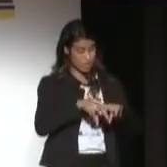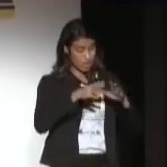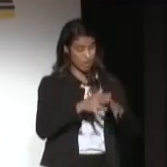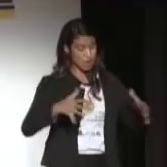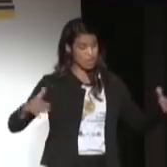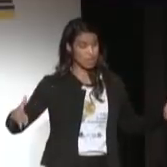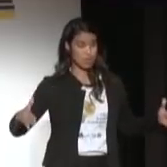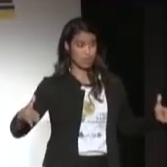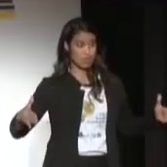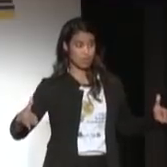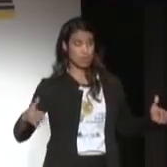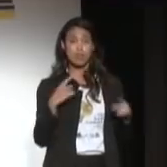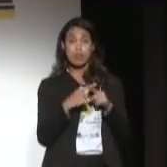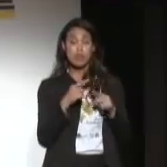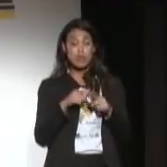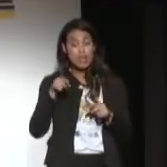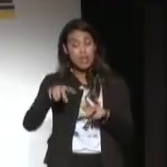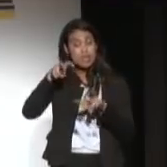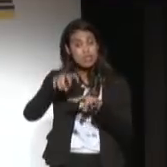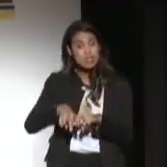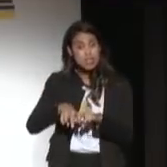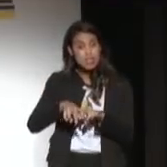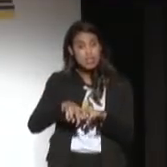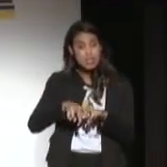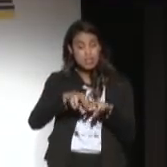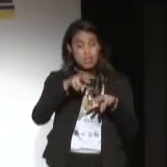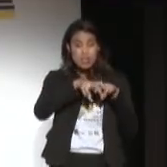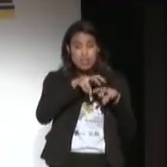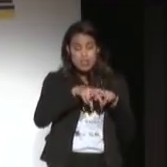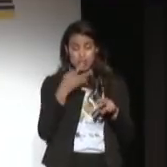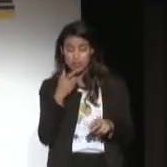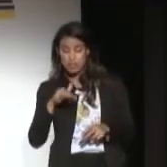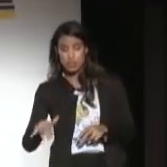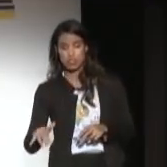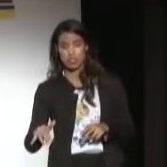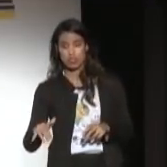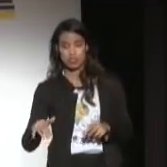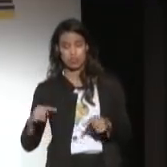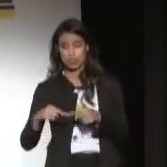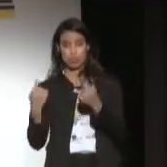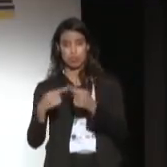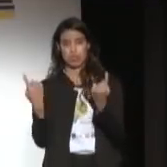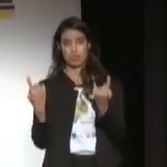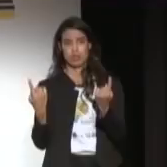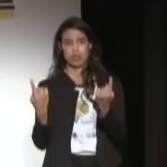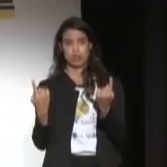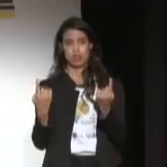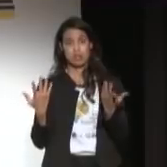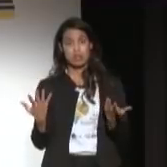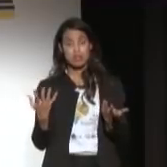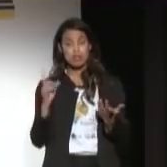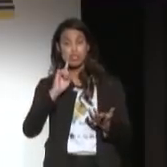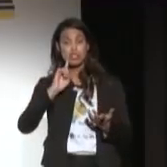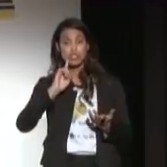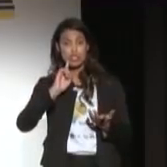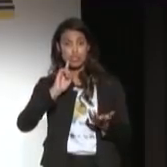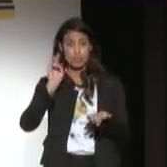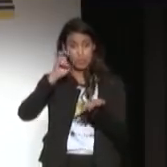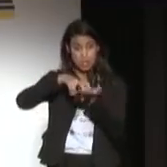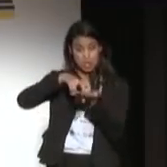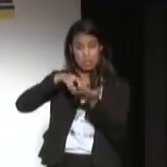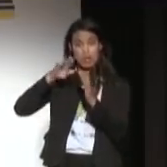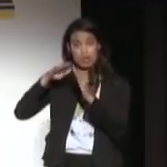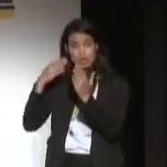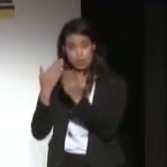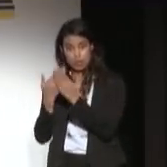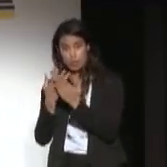ela senta em cadeiras de educação infantil, porque a escola funciona como educação infantil durante o dia e à noite funciona como classes de jovens e